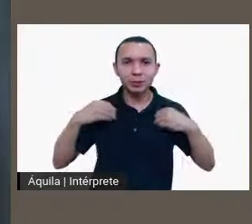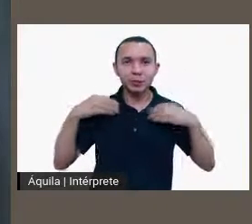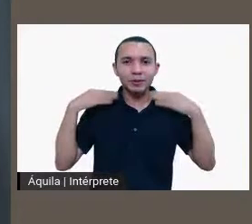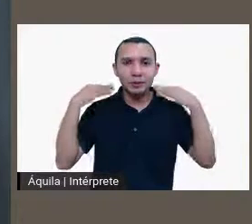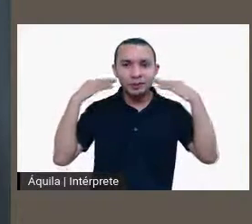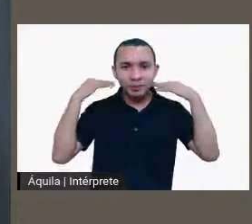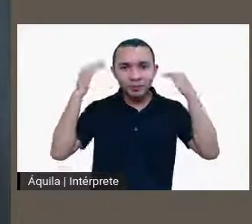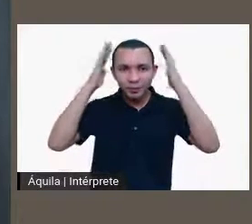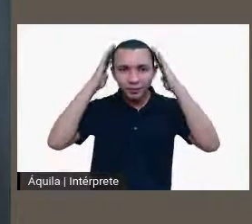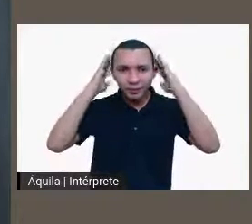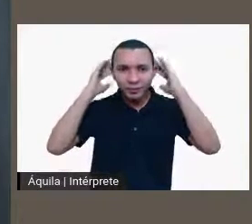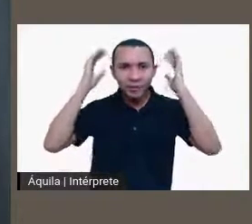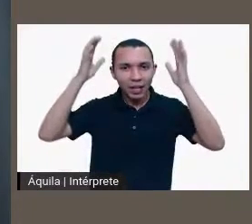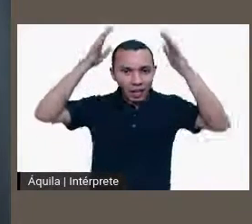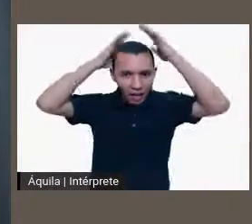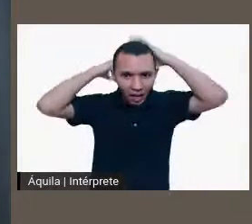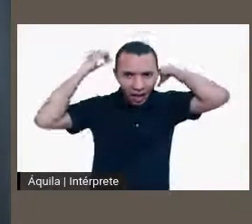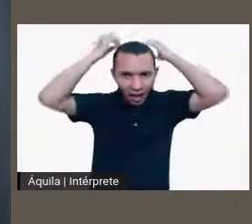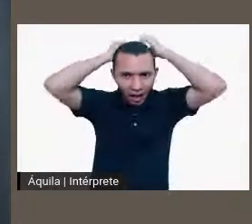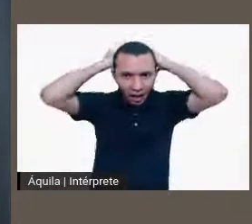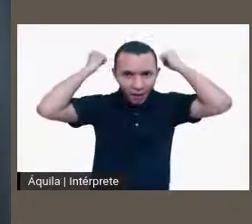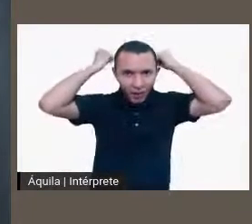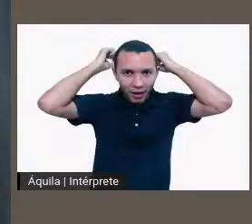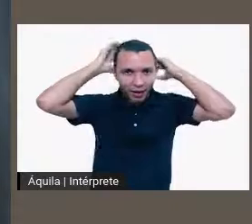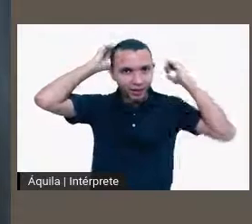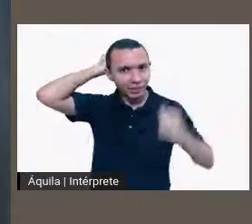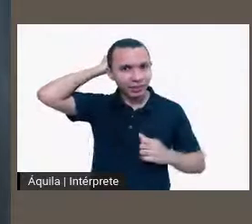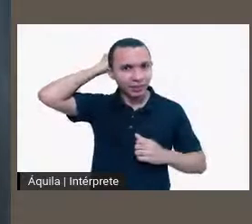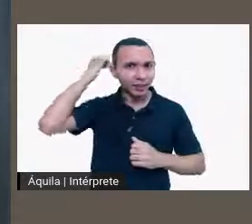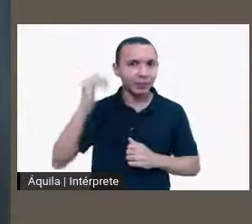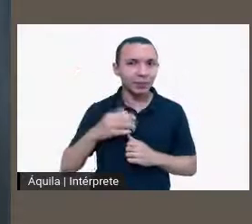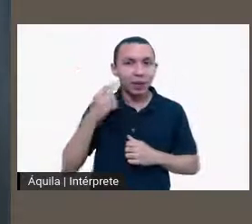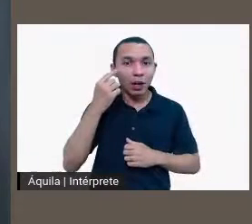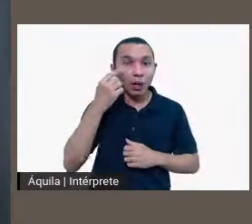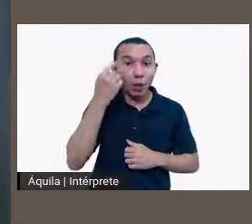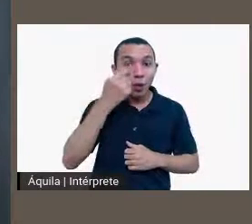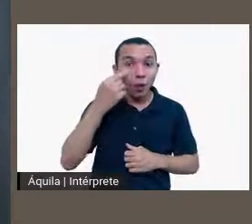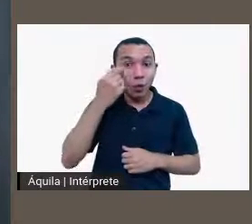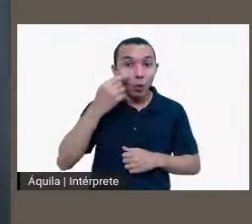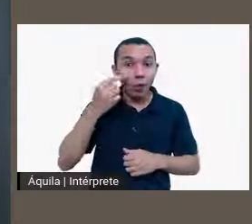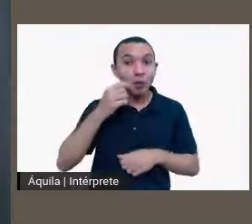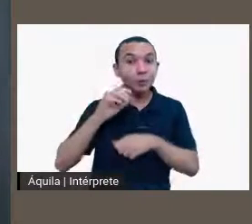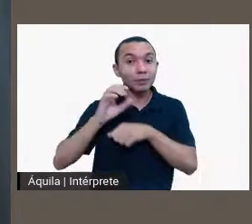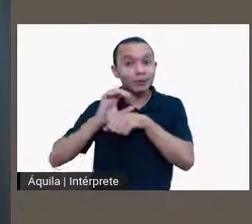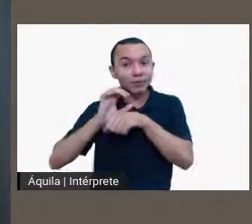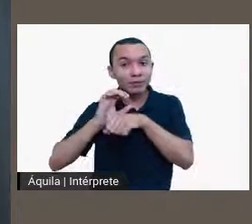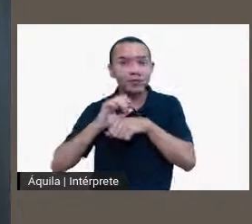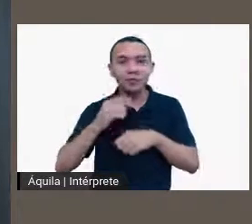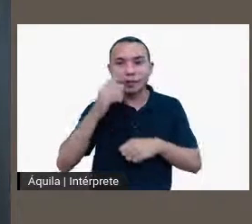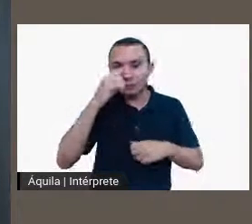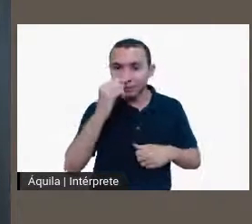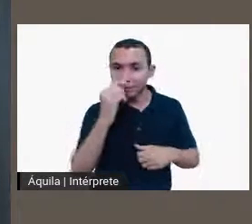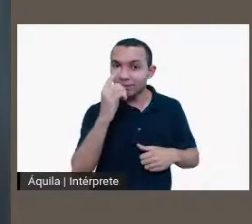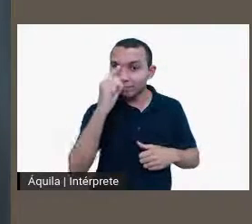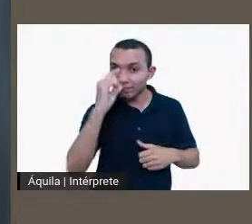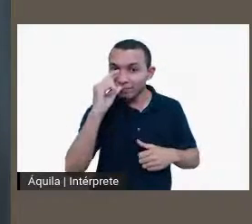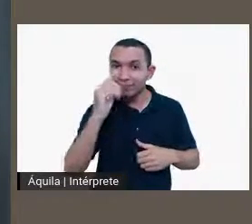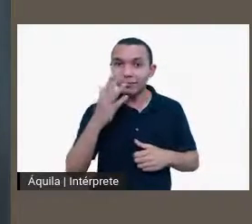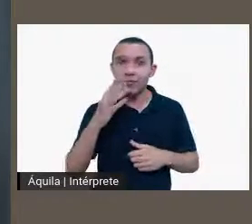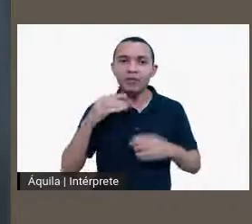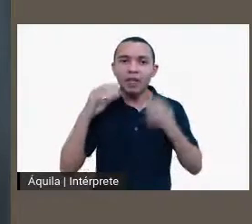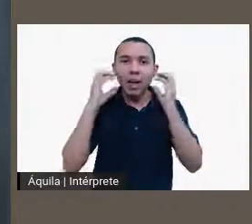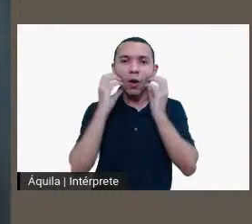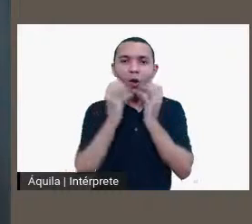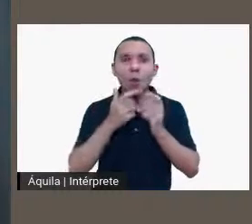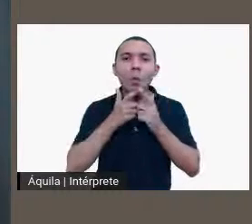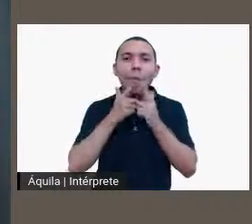cabeça, amarrados para trás. Tenho olhos castanhos, tenho nariz grande, não uso barba, uso óculos de